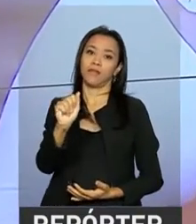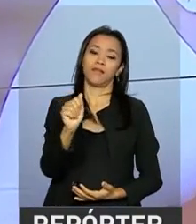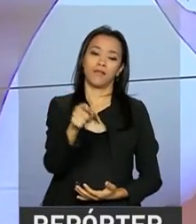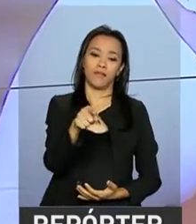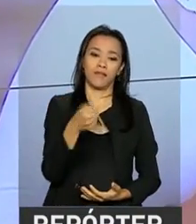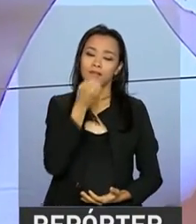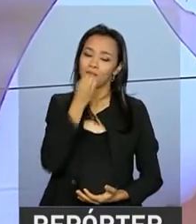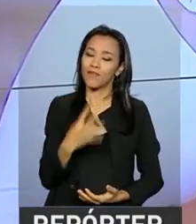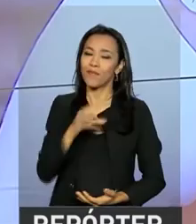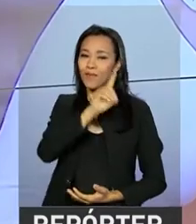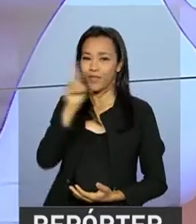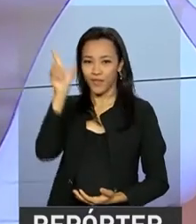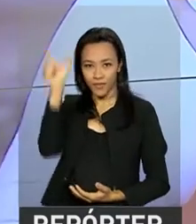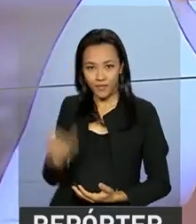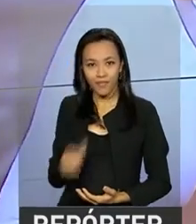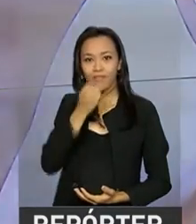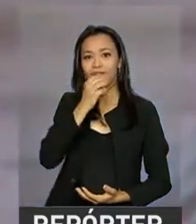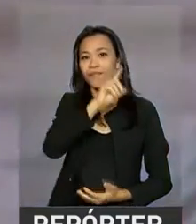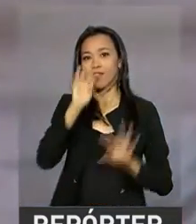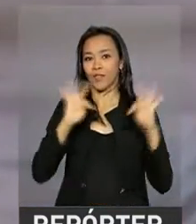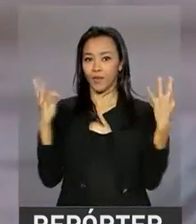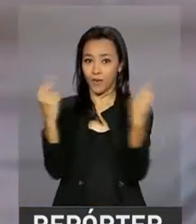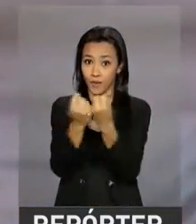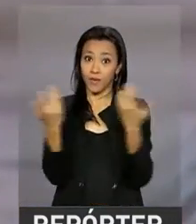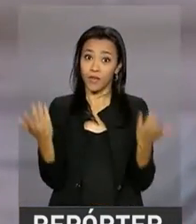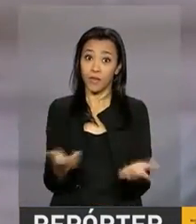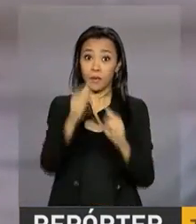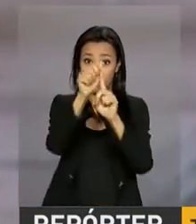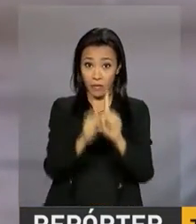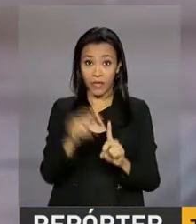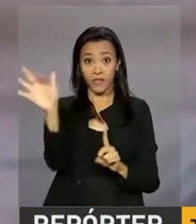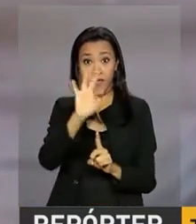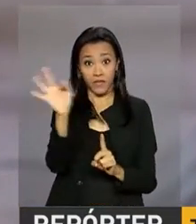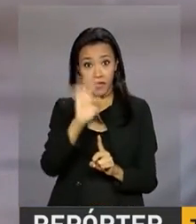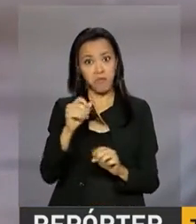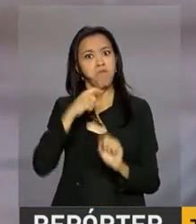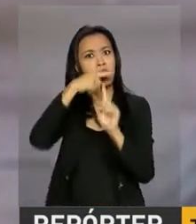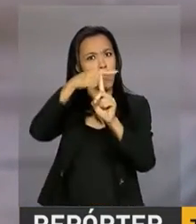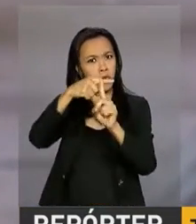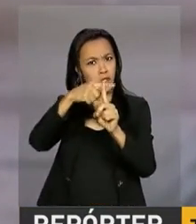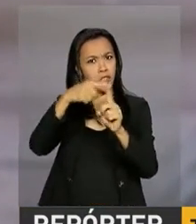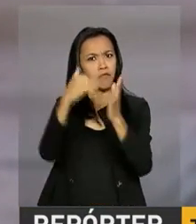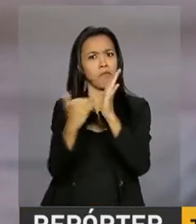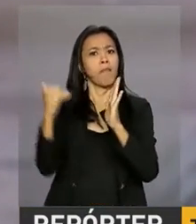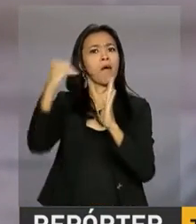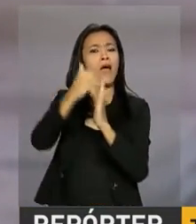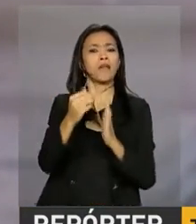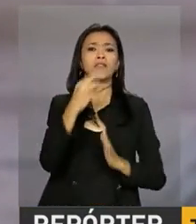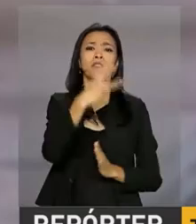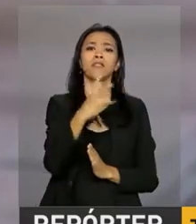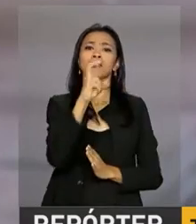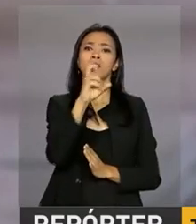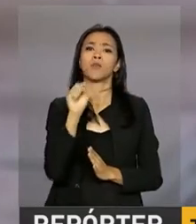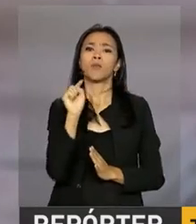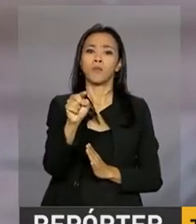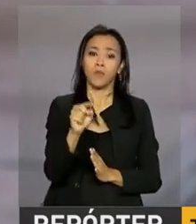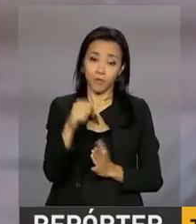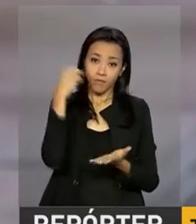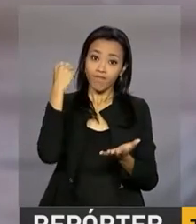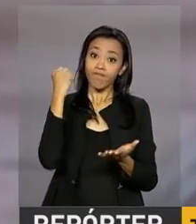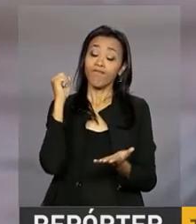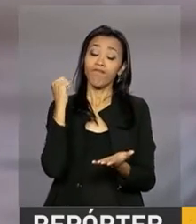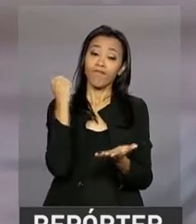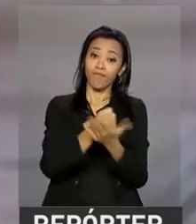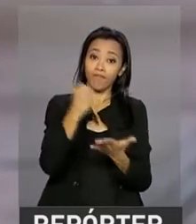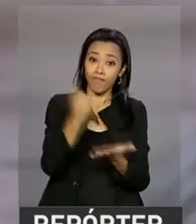leandro band a todos o saldo positivo no mês de fevereiro foi de mais de 35 mil postos de trabalho dos oito setores